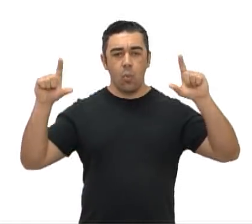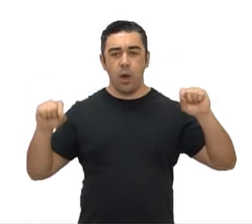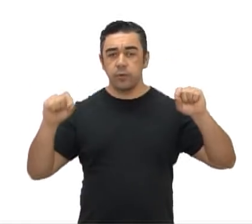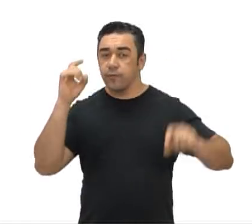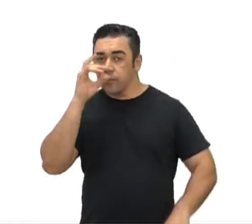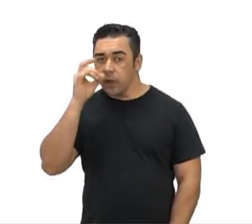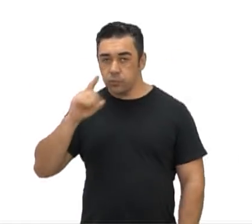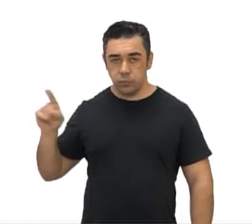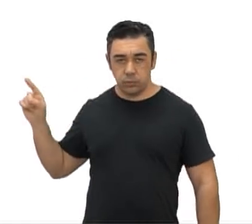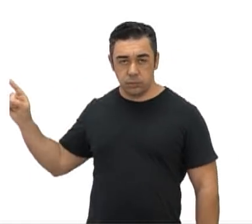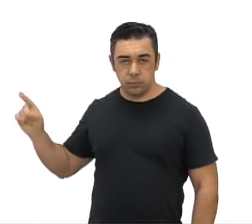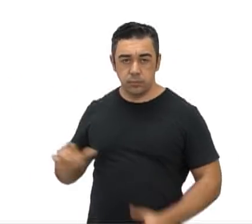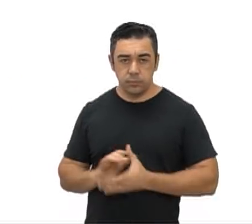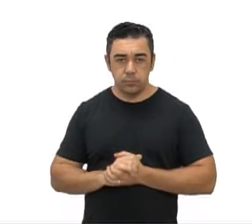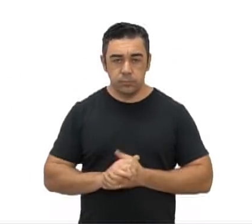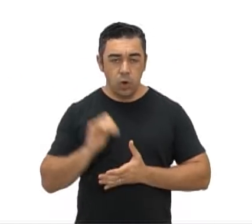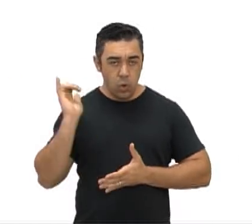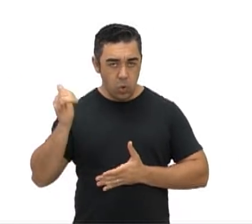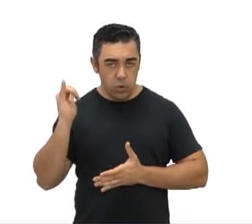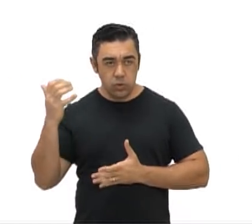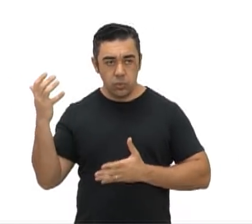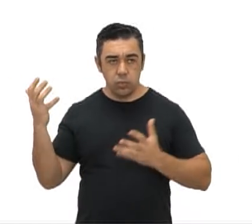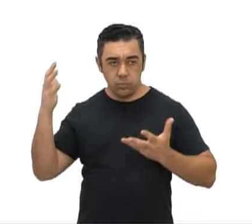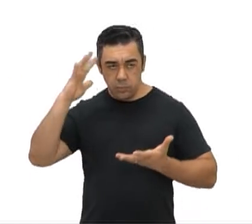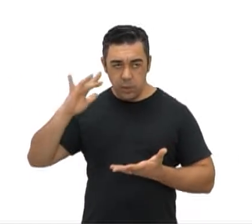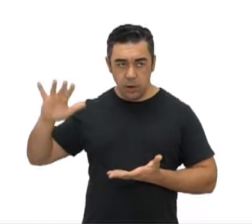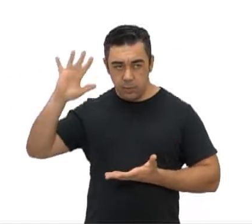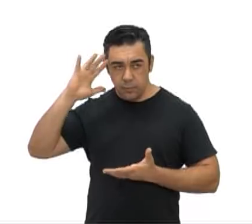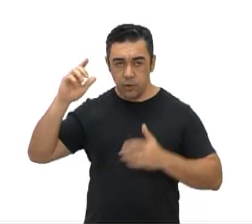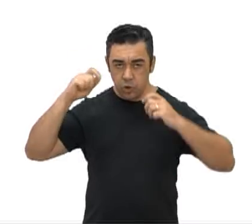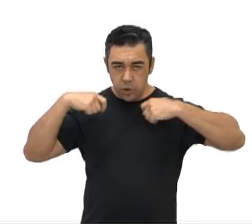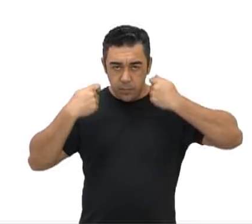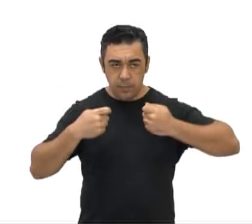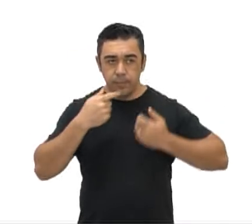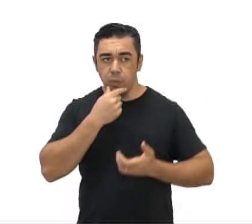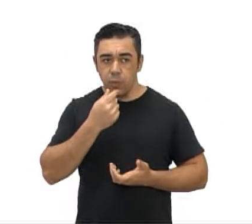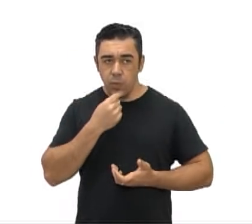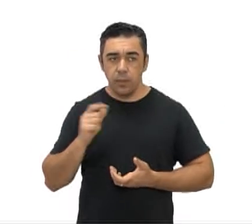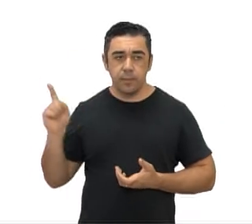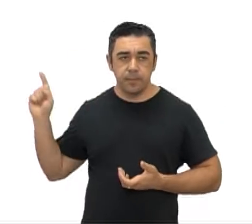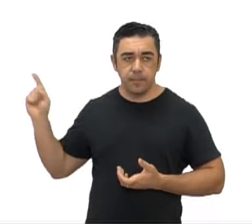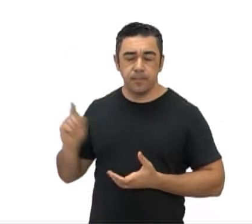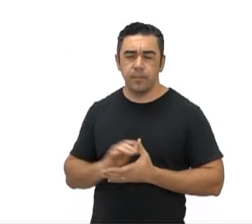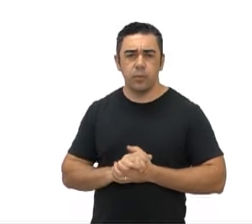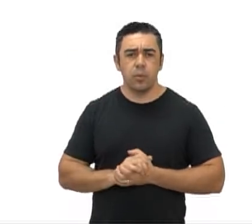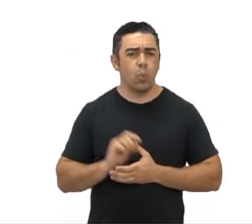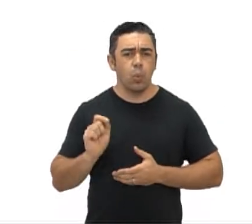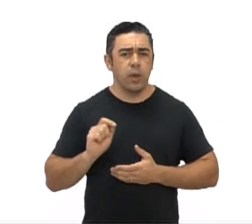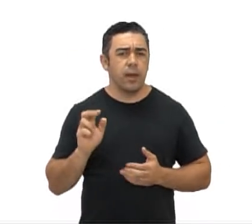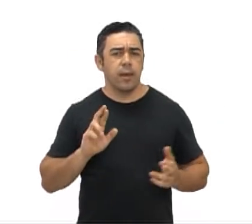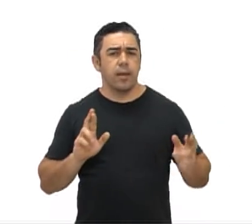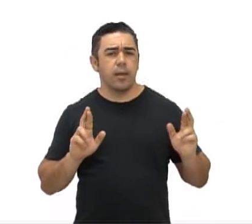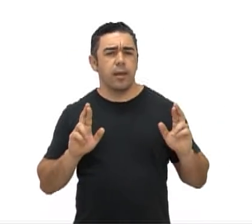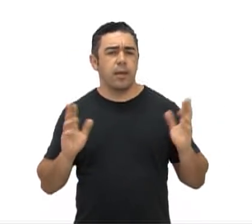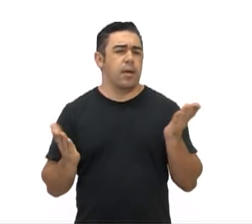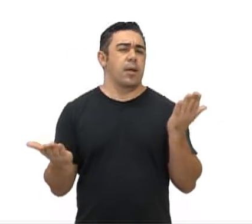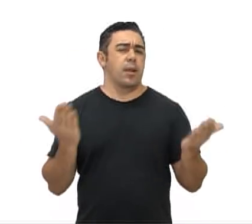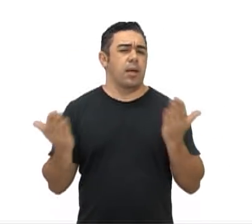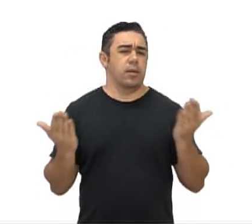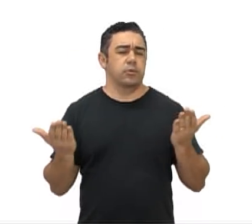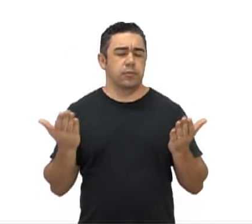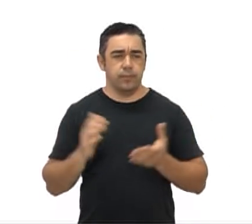abaixo. O conto maravilhoso da Chapeuzinho Vermelho, Charles Perrault. Superlativo relativo.